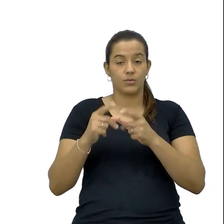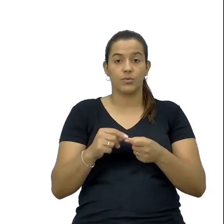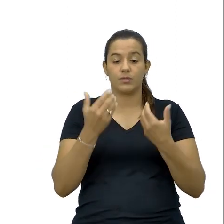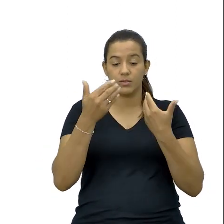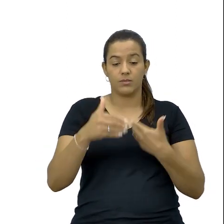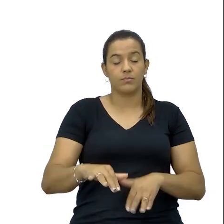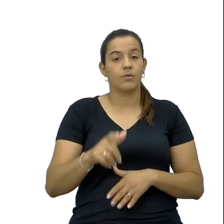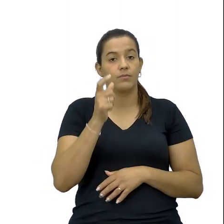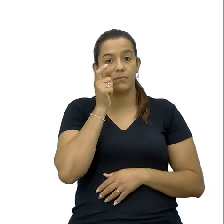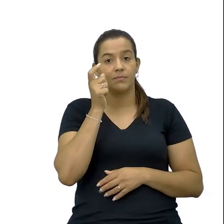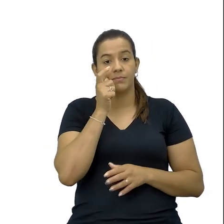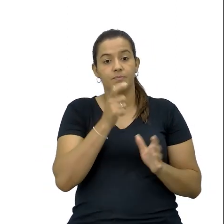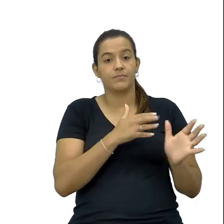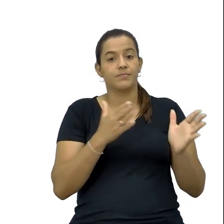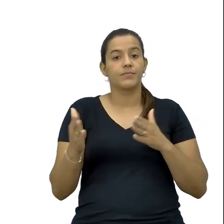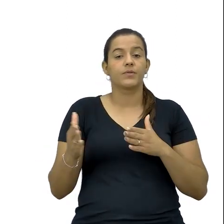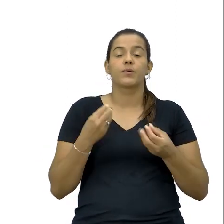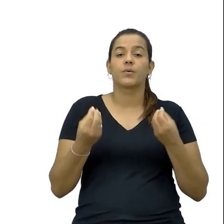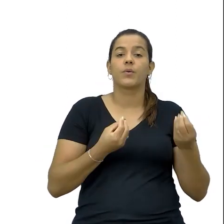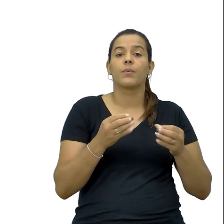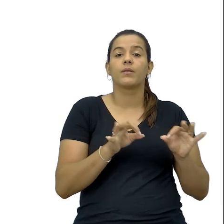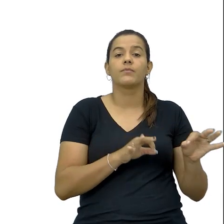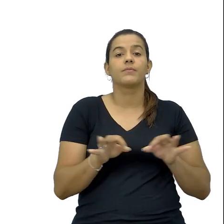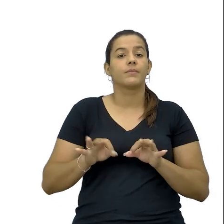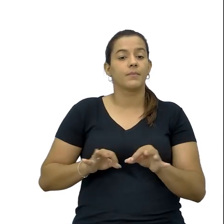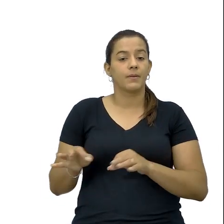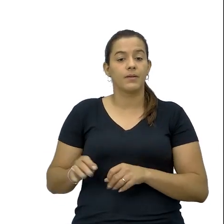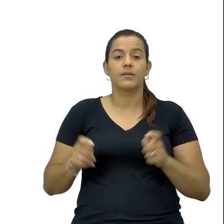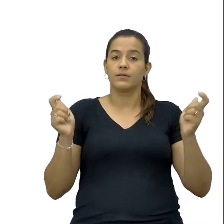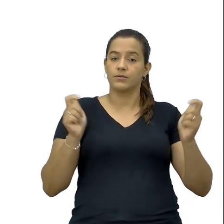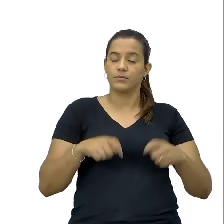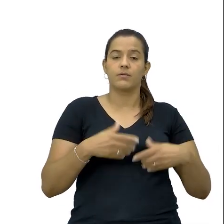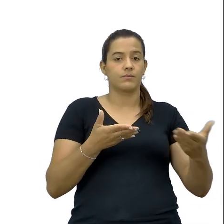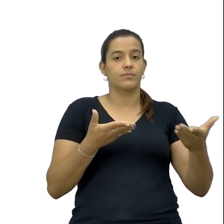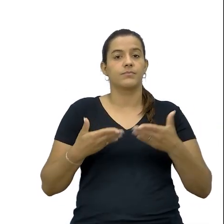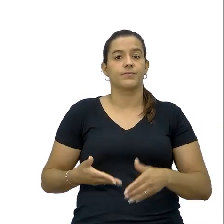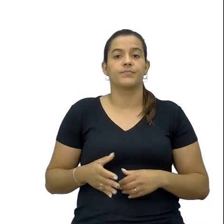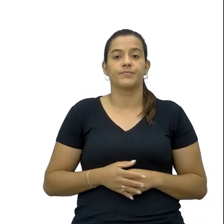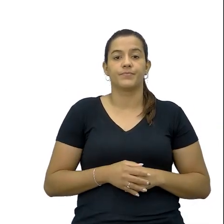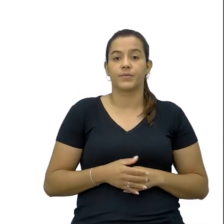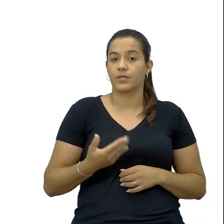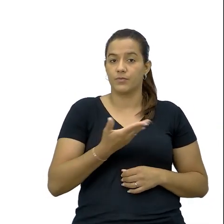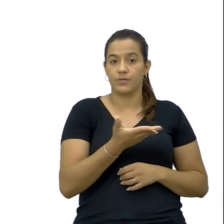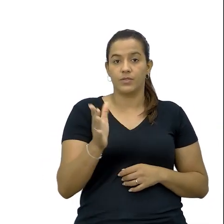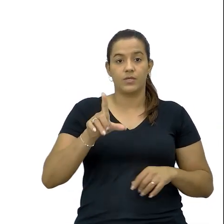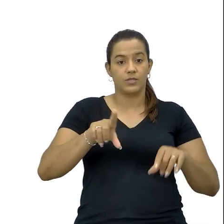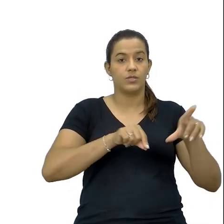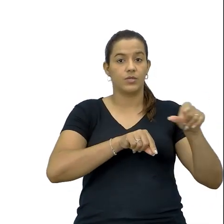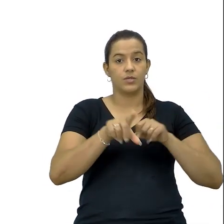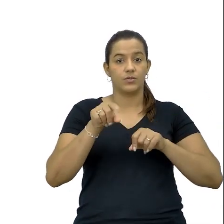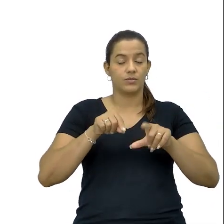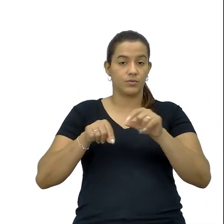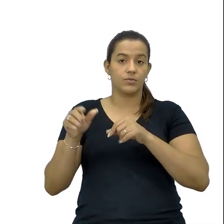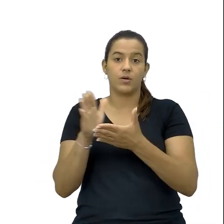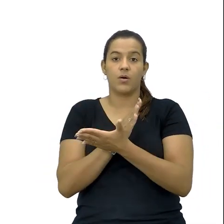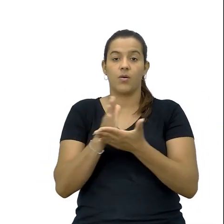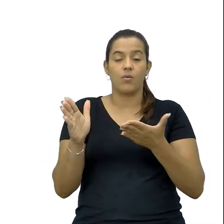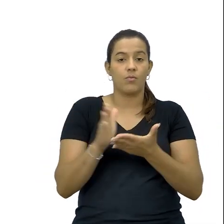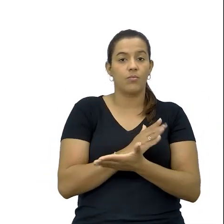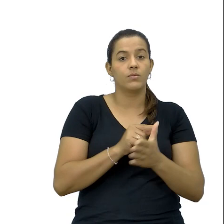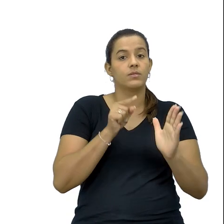né, como elas foram elaboradas, a gente faz o convite. Que vocês selecionem, então, algumas dessas